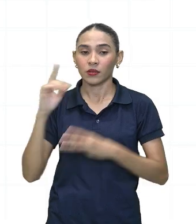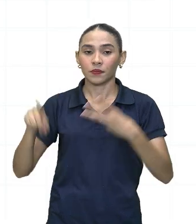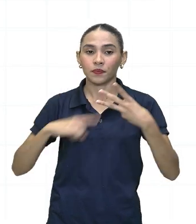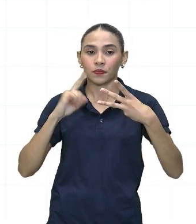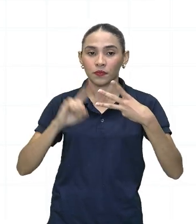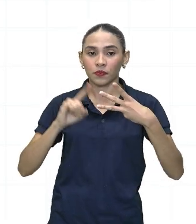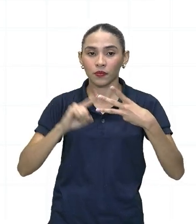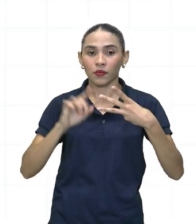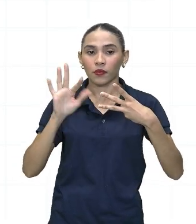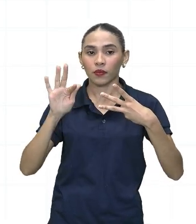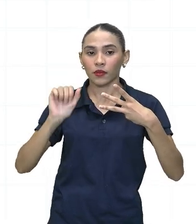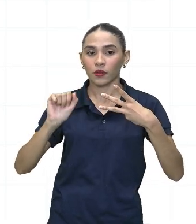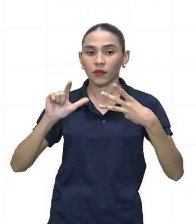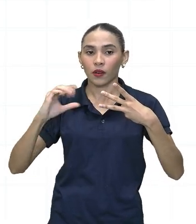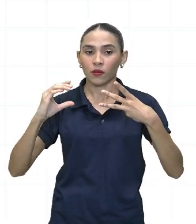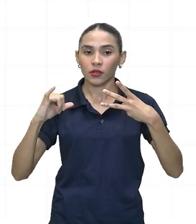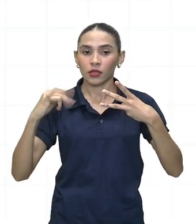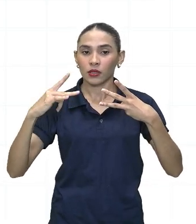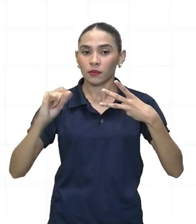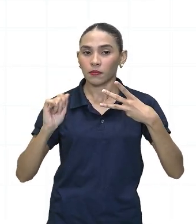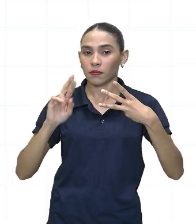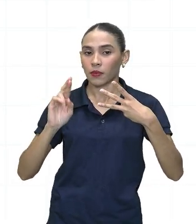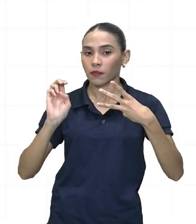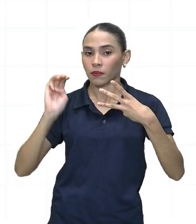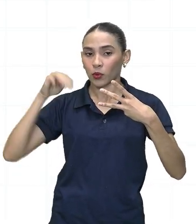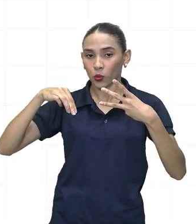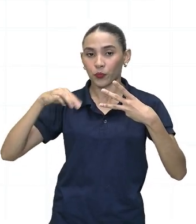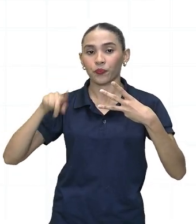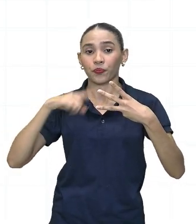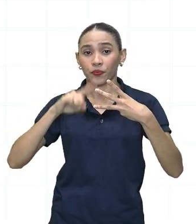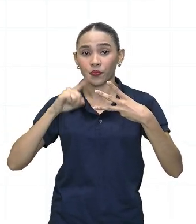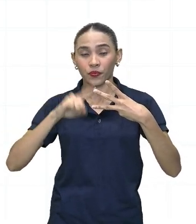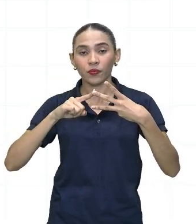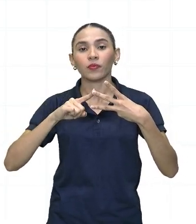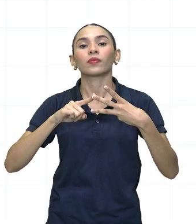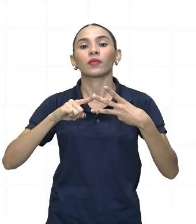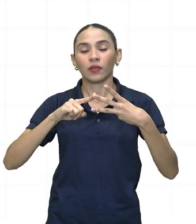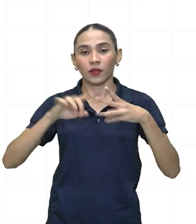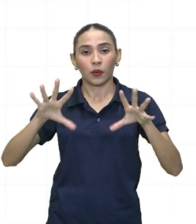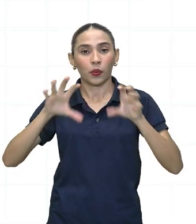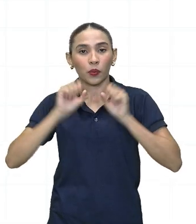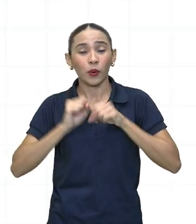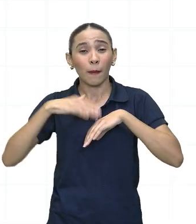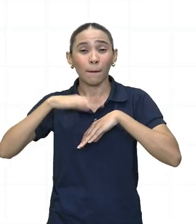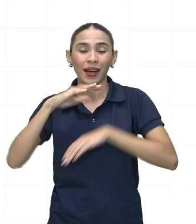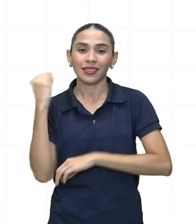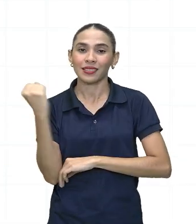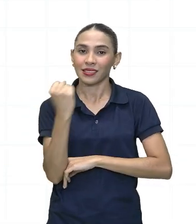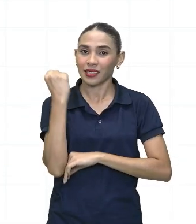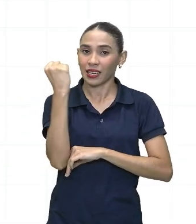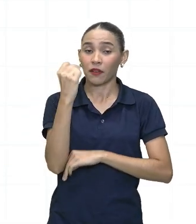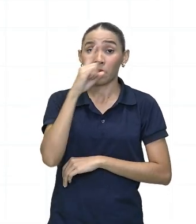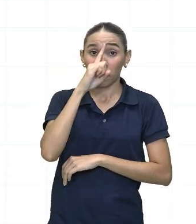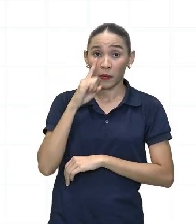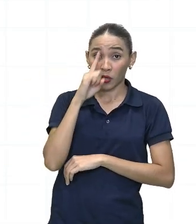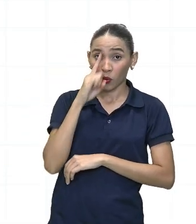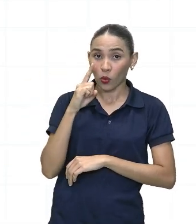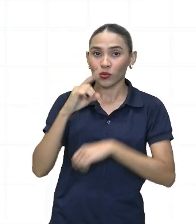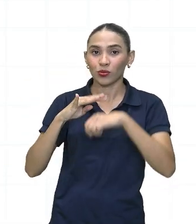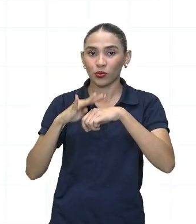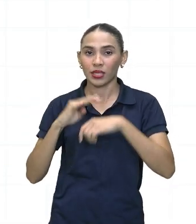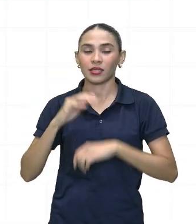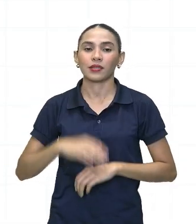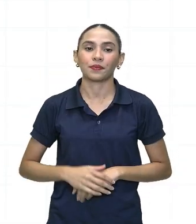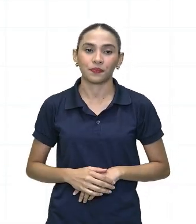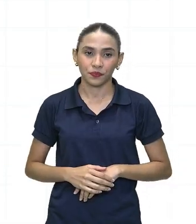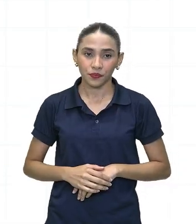Plasmodium falciparum. Esse daí é o Plasmodium que causa o tipo mais grave dessa doença,